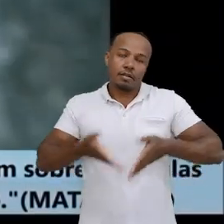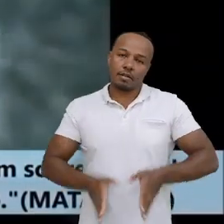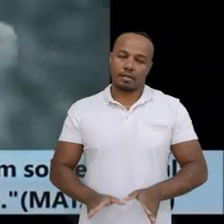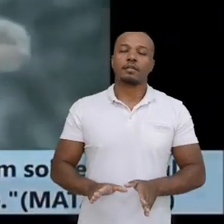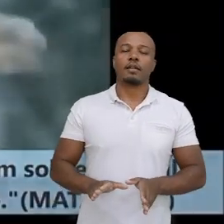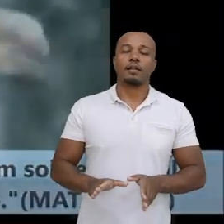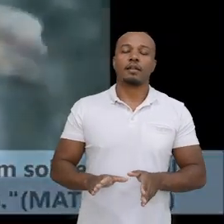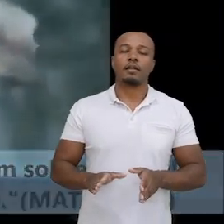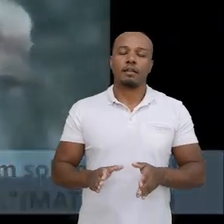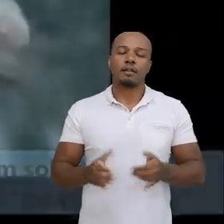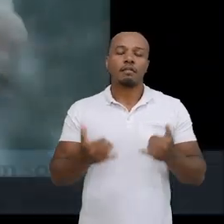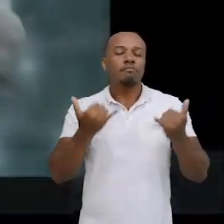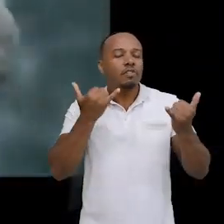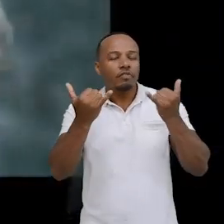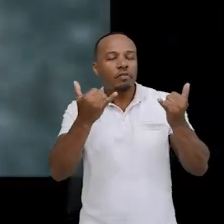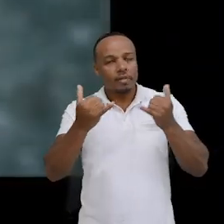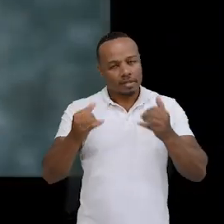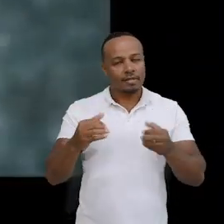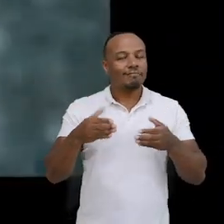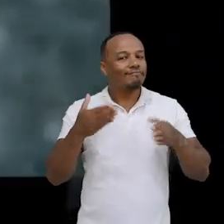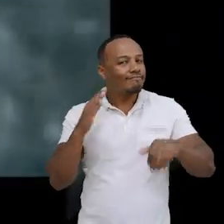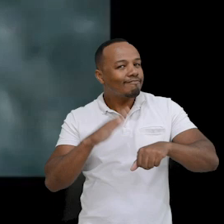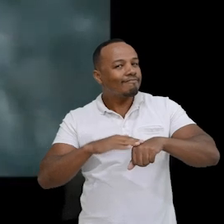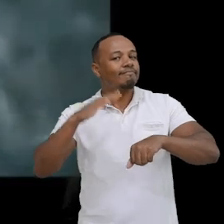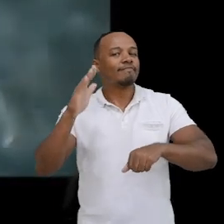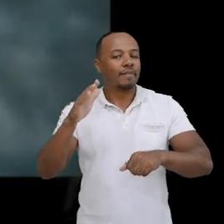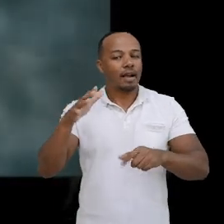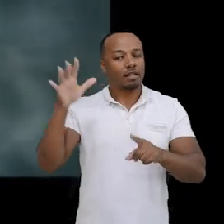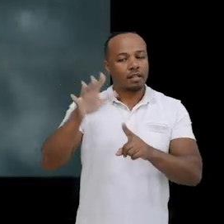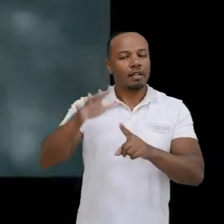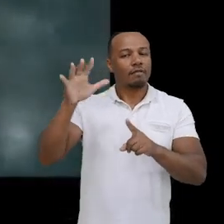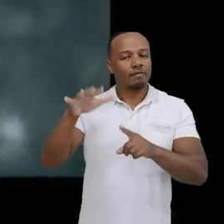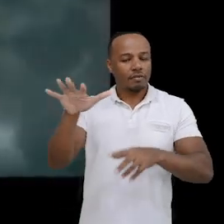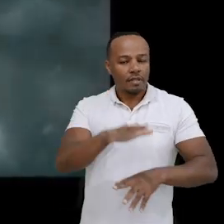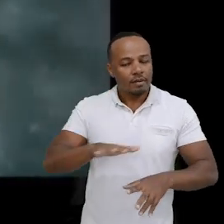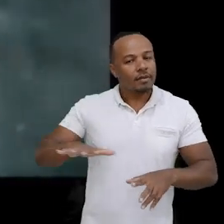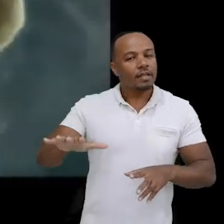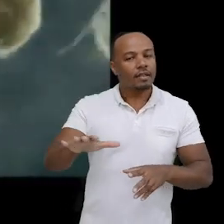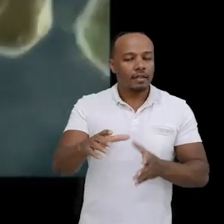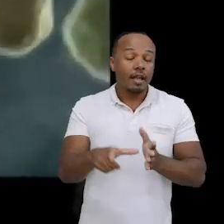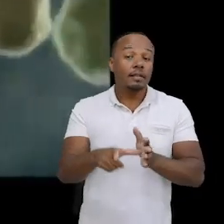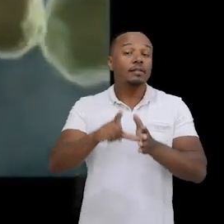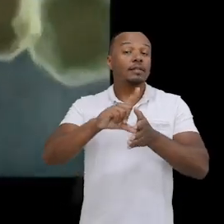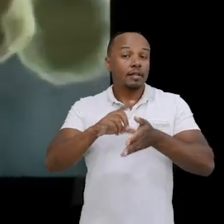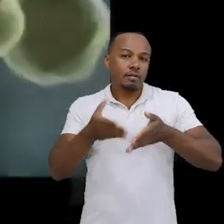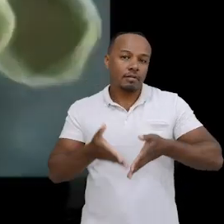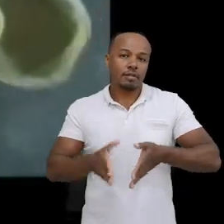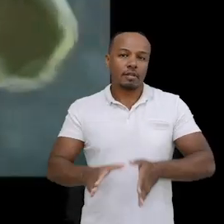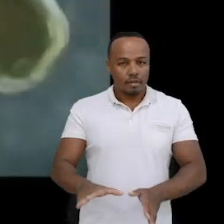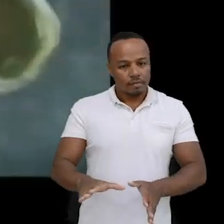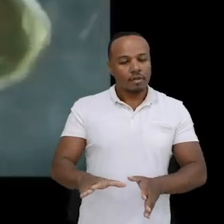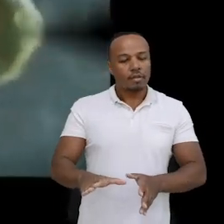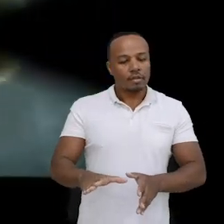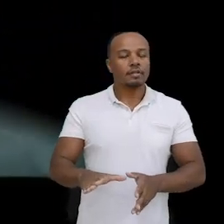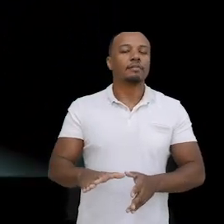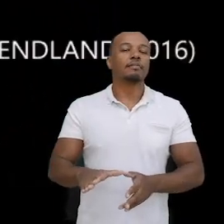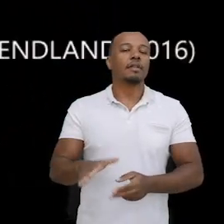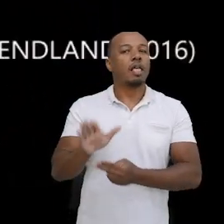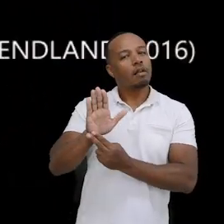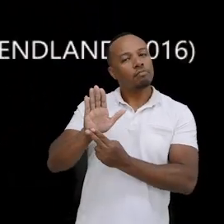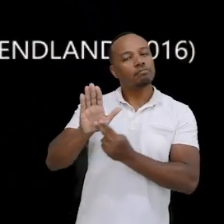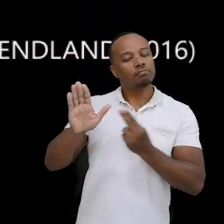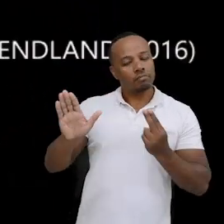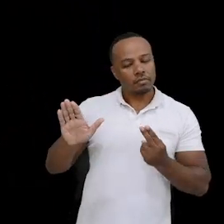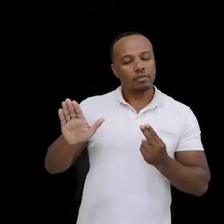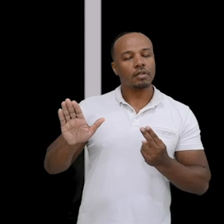pouco mais sobre essas influências ambientais antes do nascimento. Há um texto de Wendland que nos diz